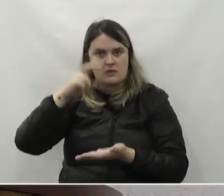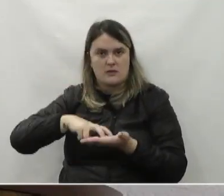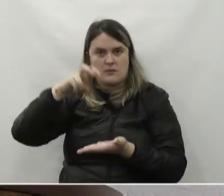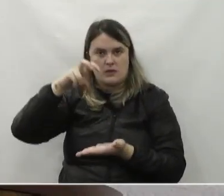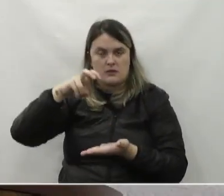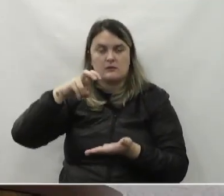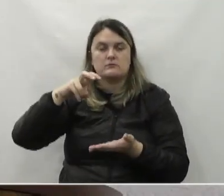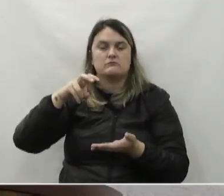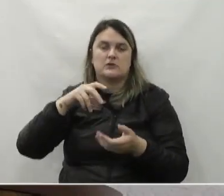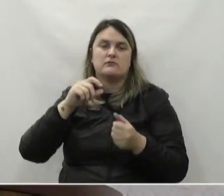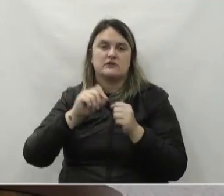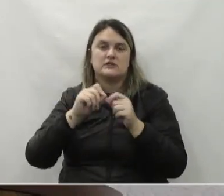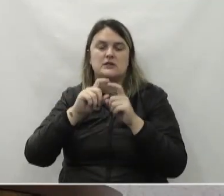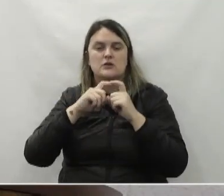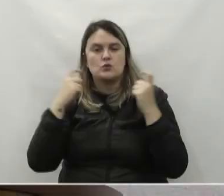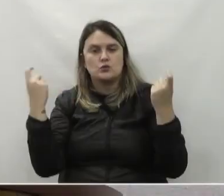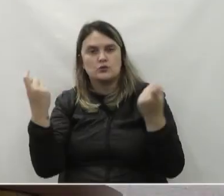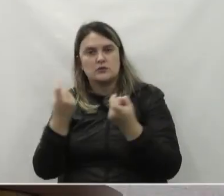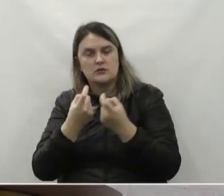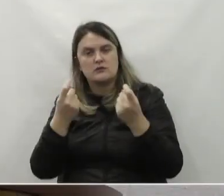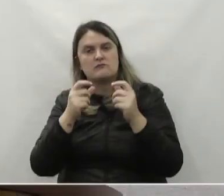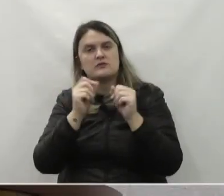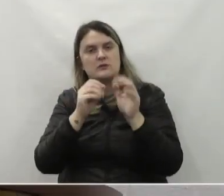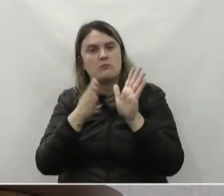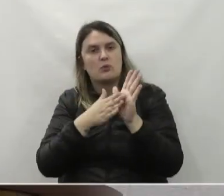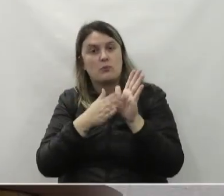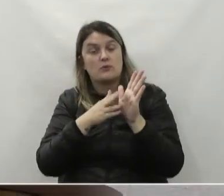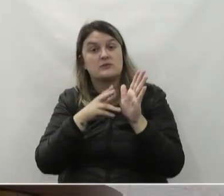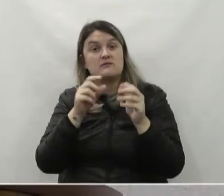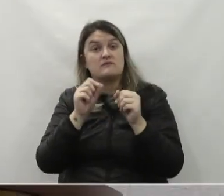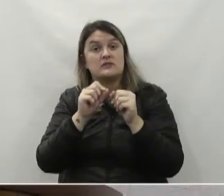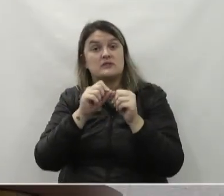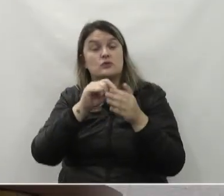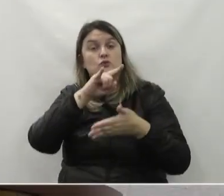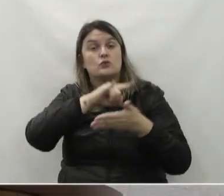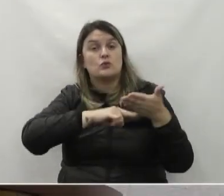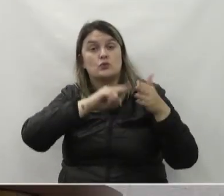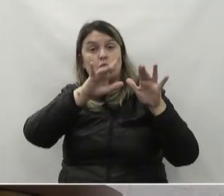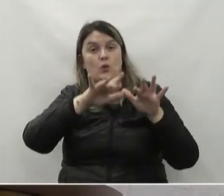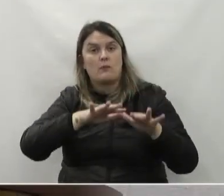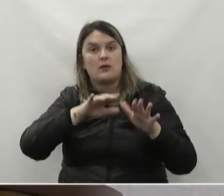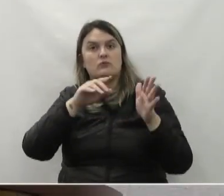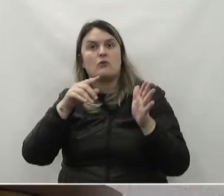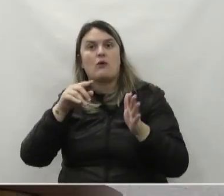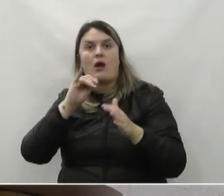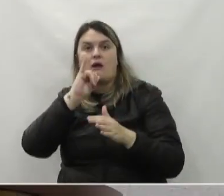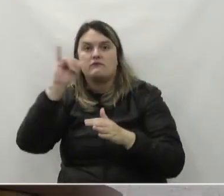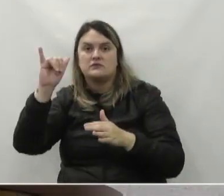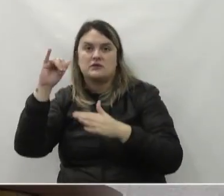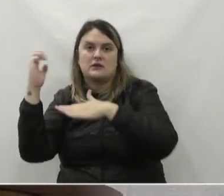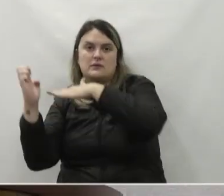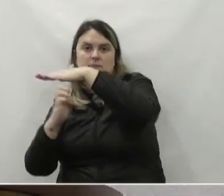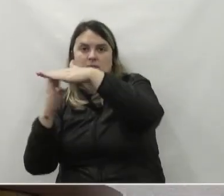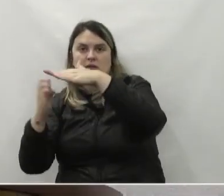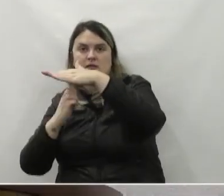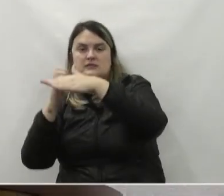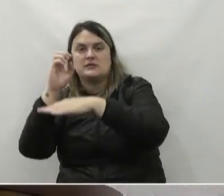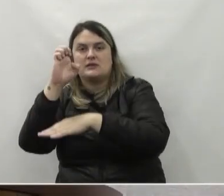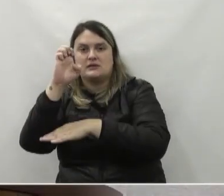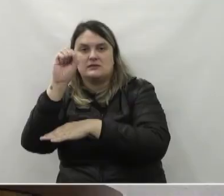para a gente estar notificando em conjunto a empresa do STAR, para que ela também